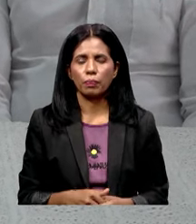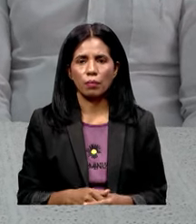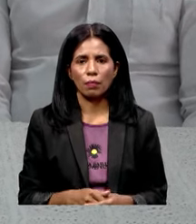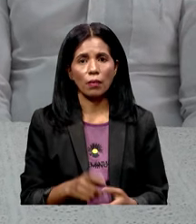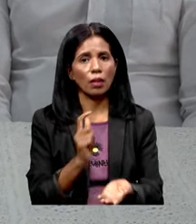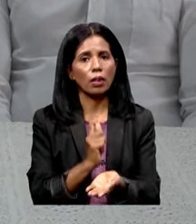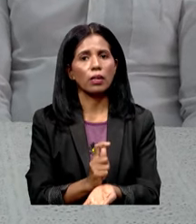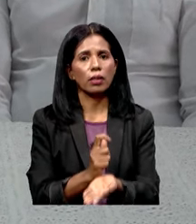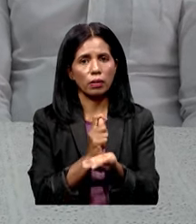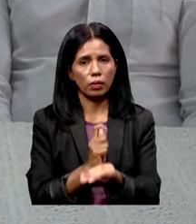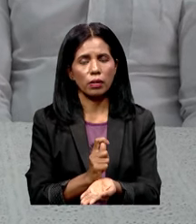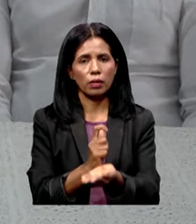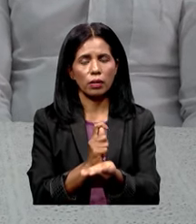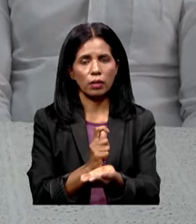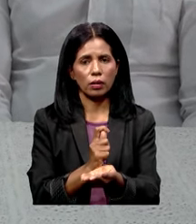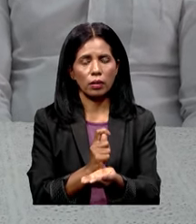Atauro total